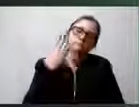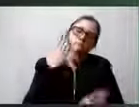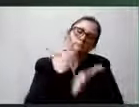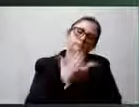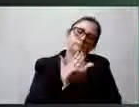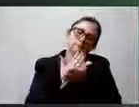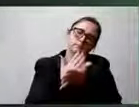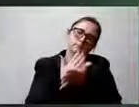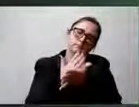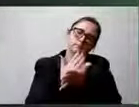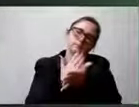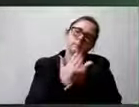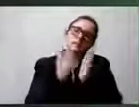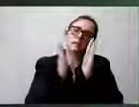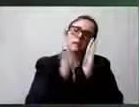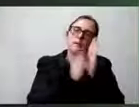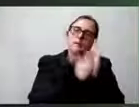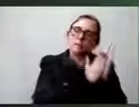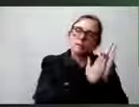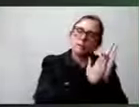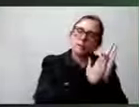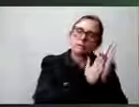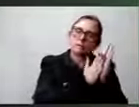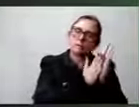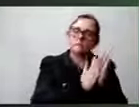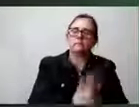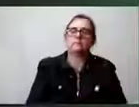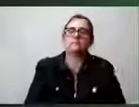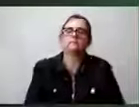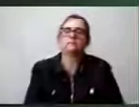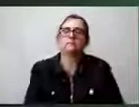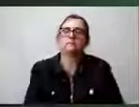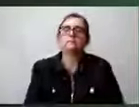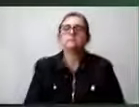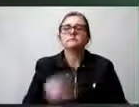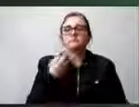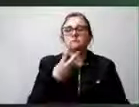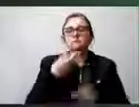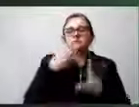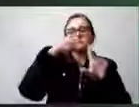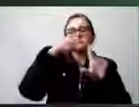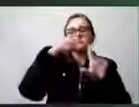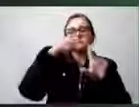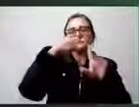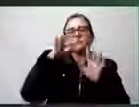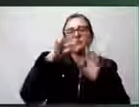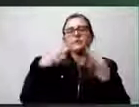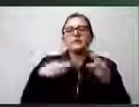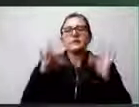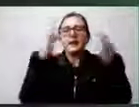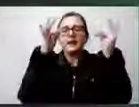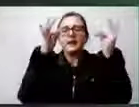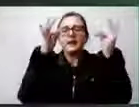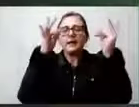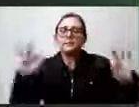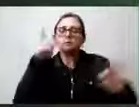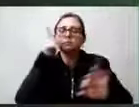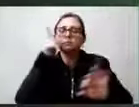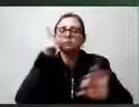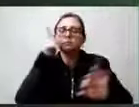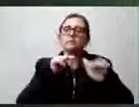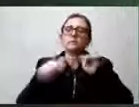Vamos empurrar o crânio para o lado contrário. Com essas técnicas simples, nós conseguimos fazer um trabalho específico